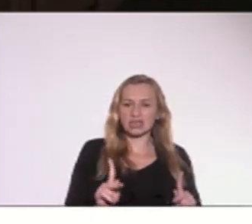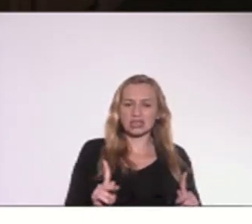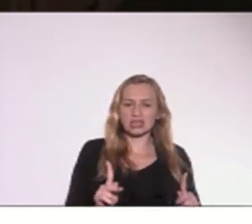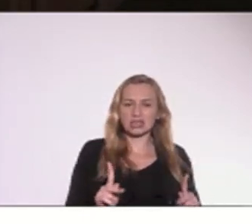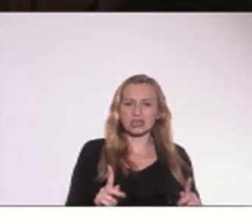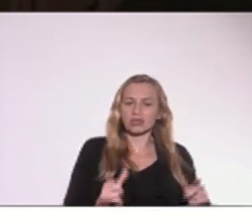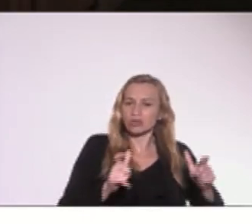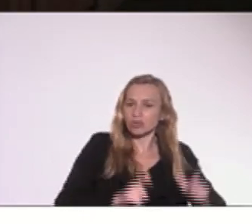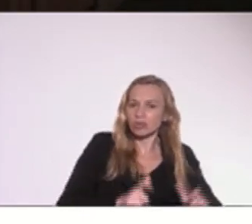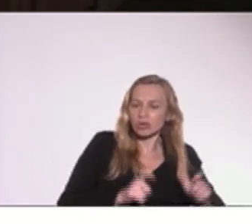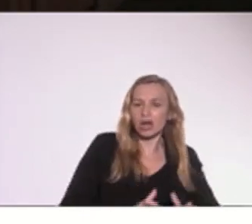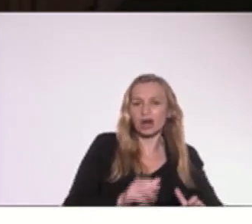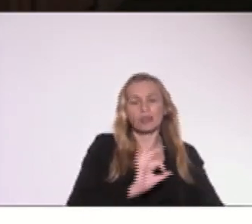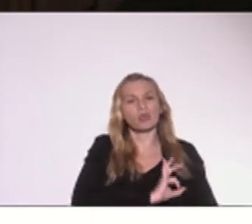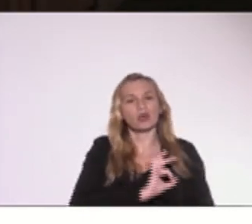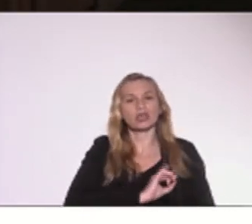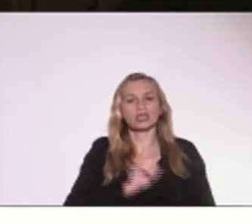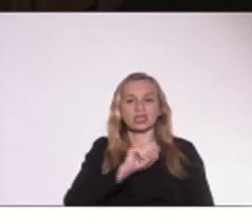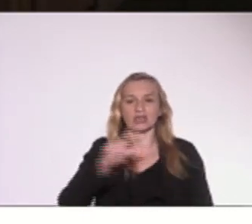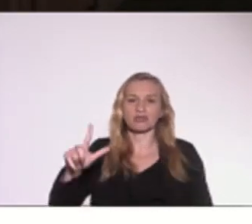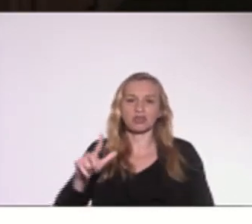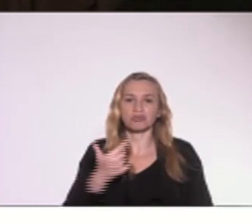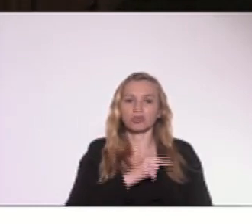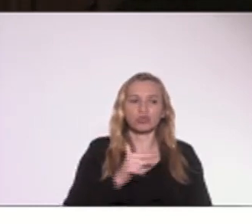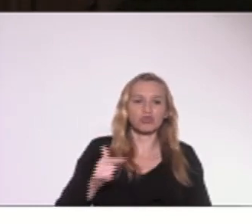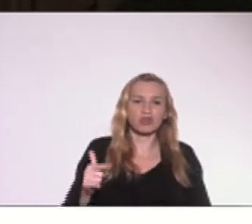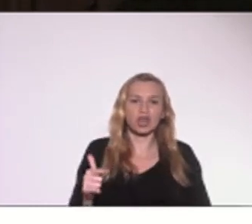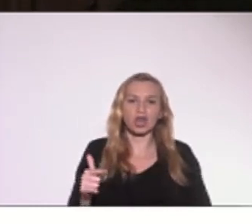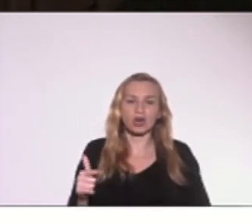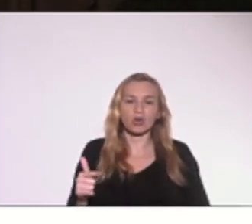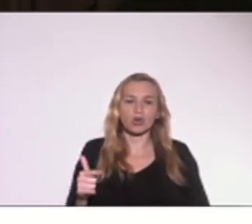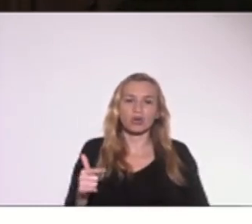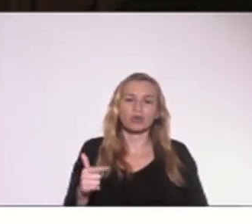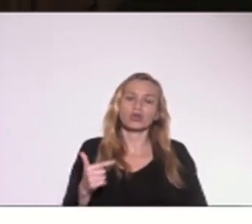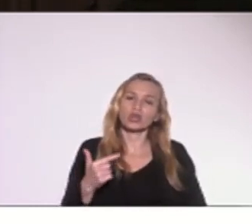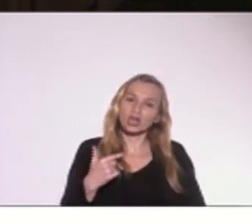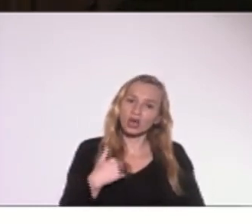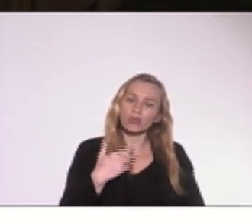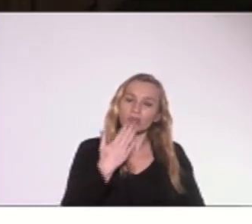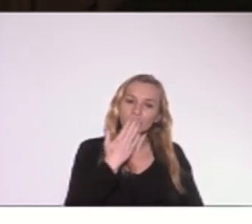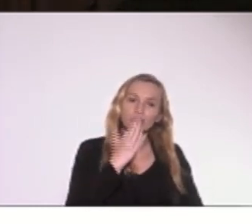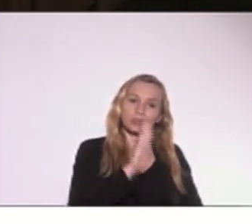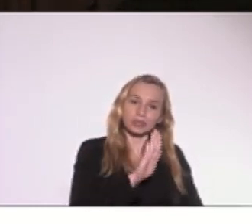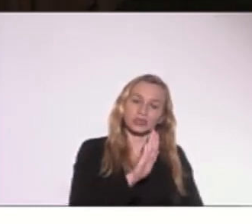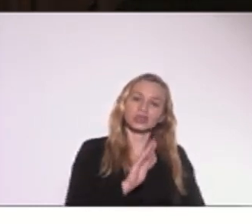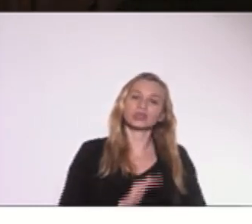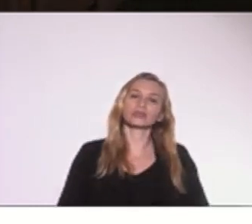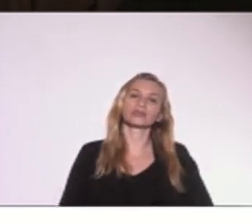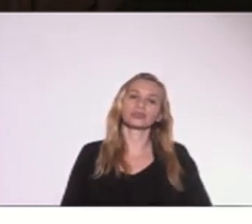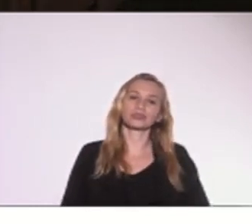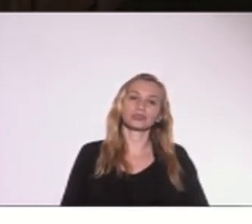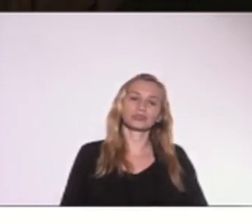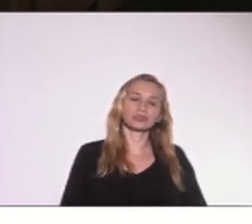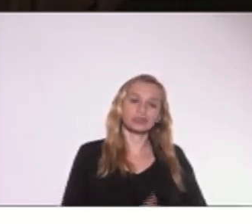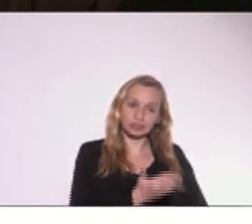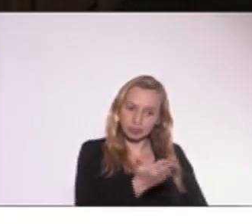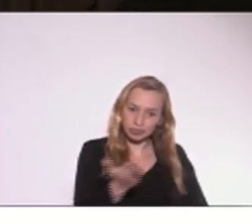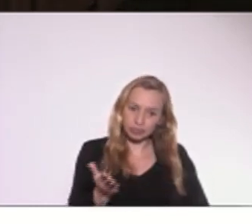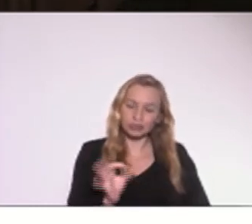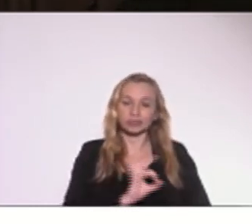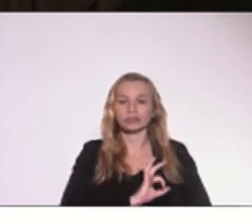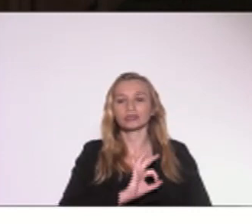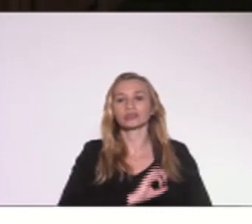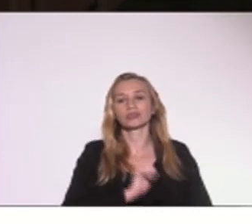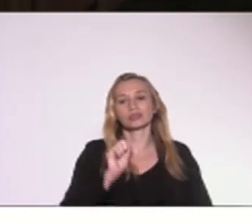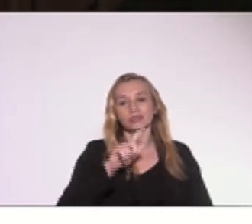civis não tiverem aquilo que eu me comprometi a outorgar. A vocês, policiais